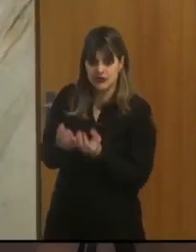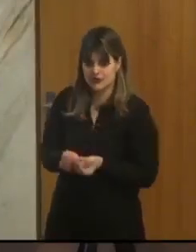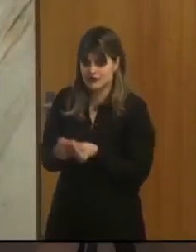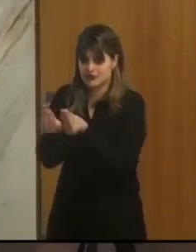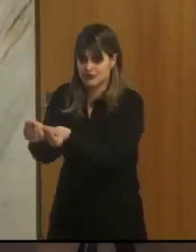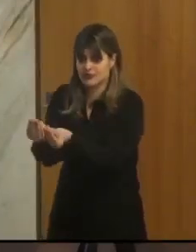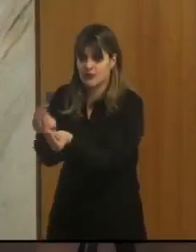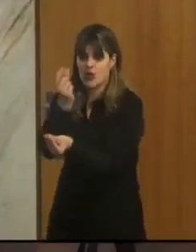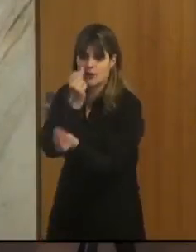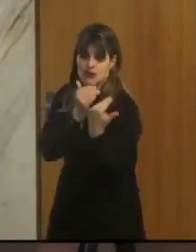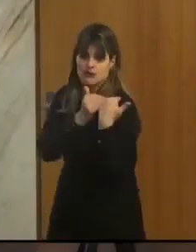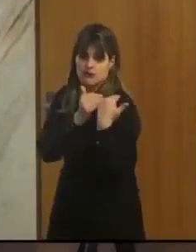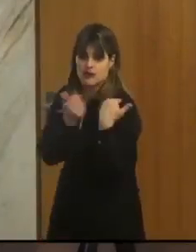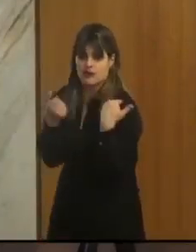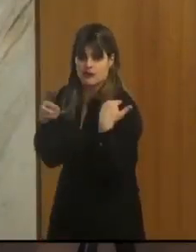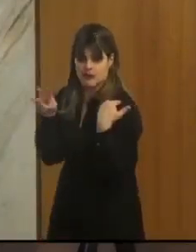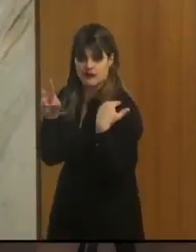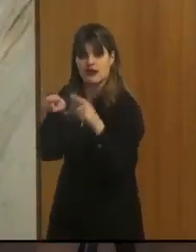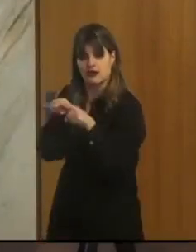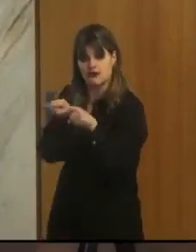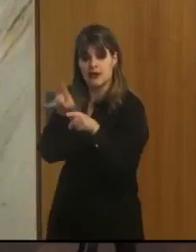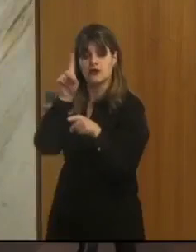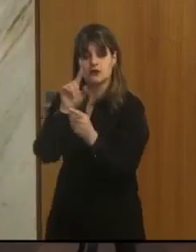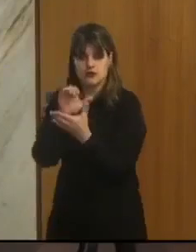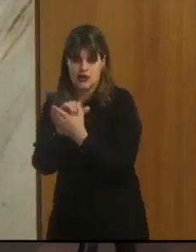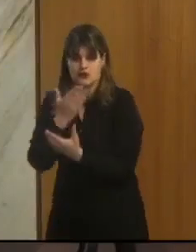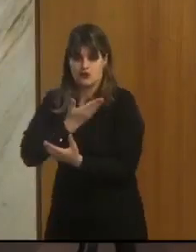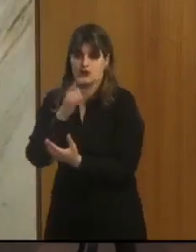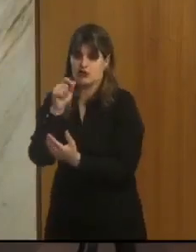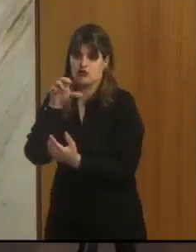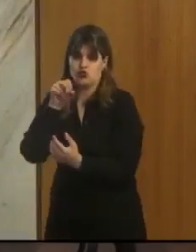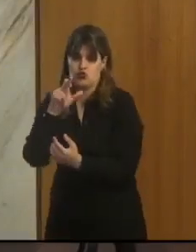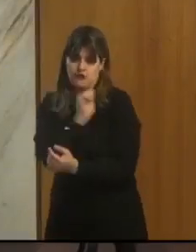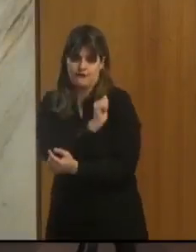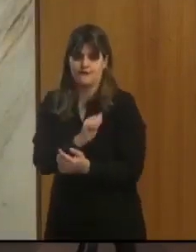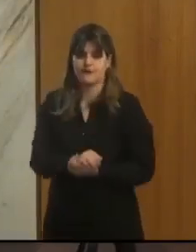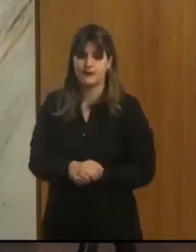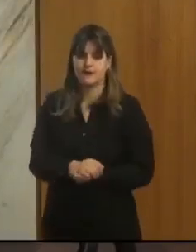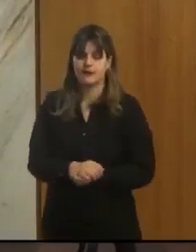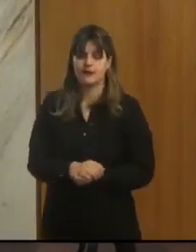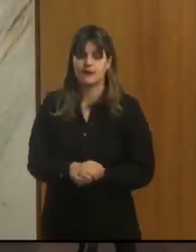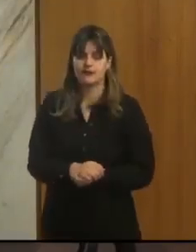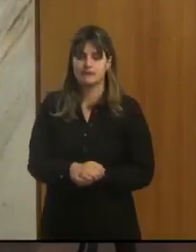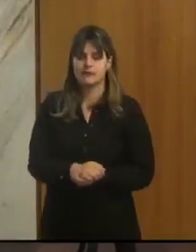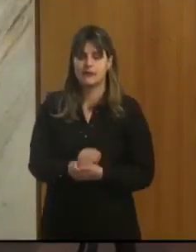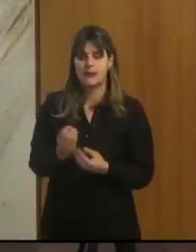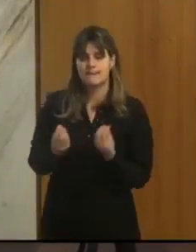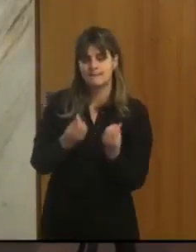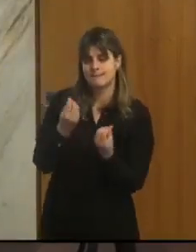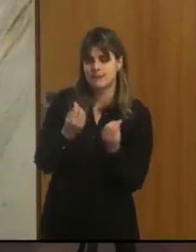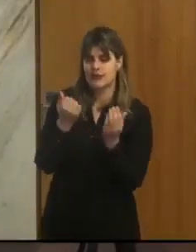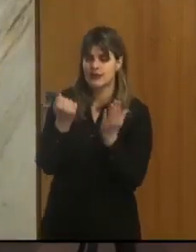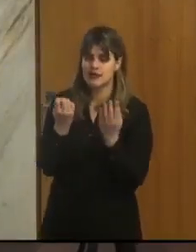Duque de Beja, irmão da sua esposa, Dona Leonor. Portanto, é uma marca que